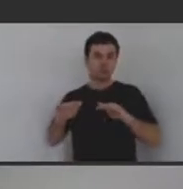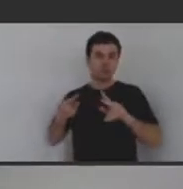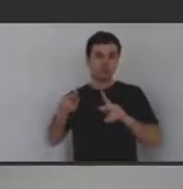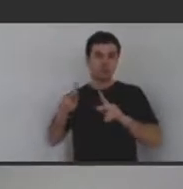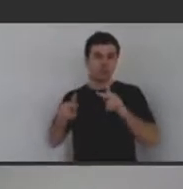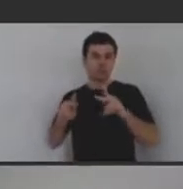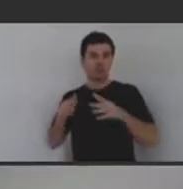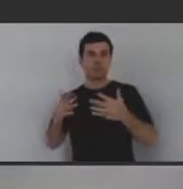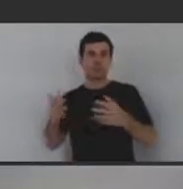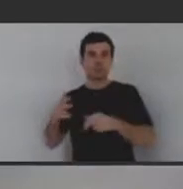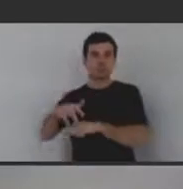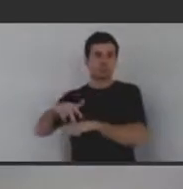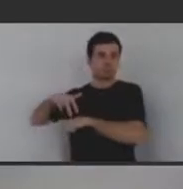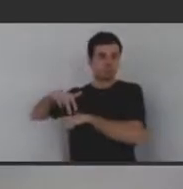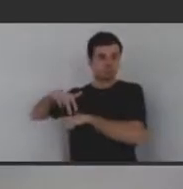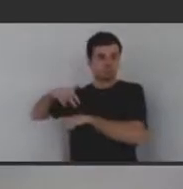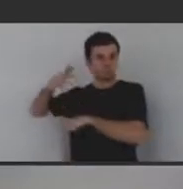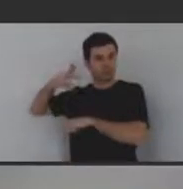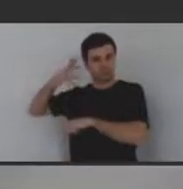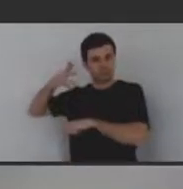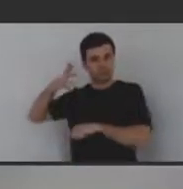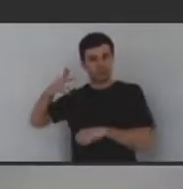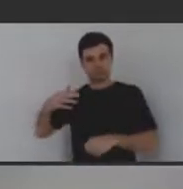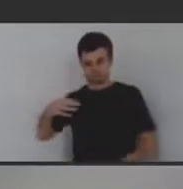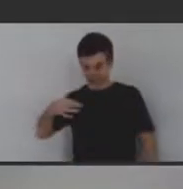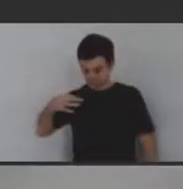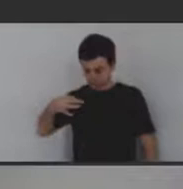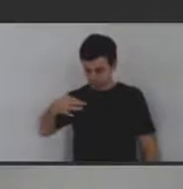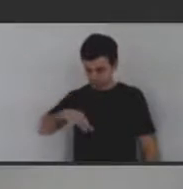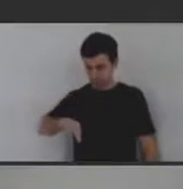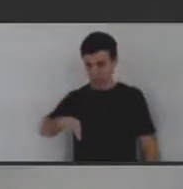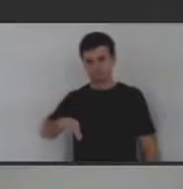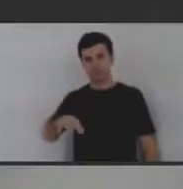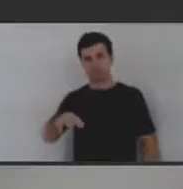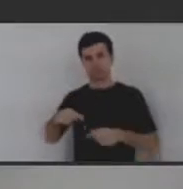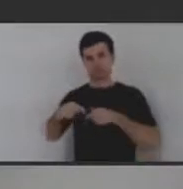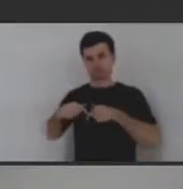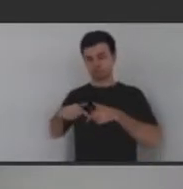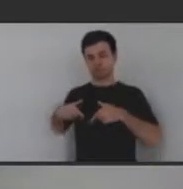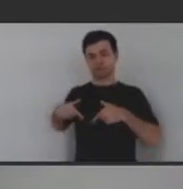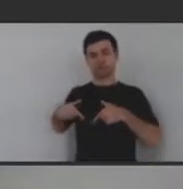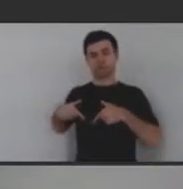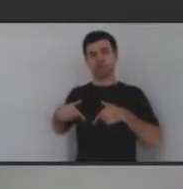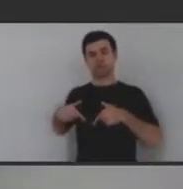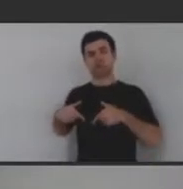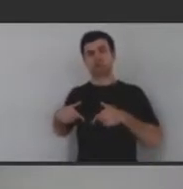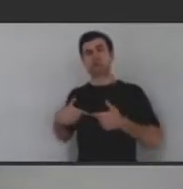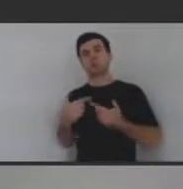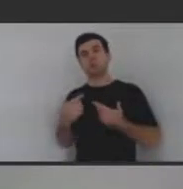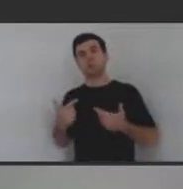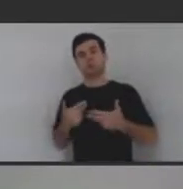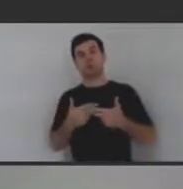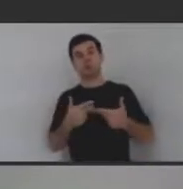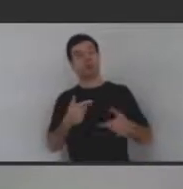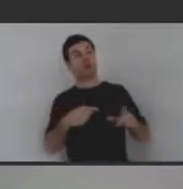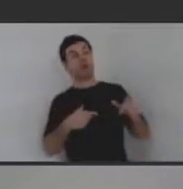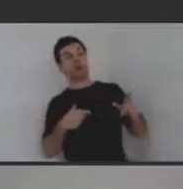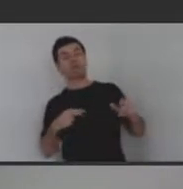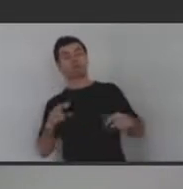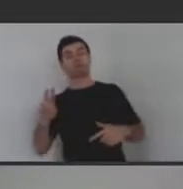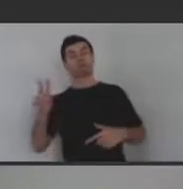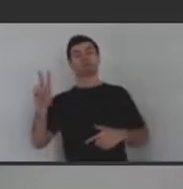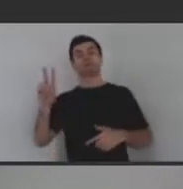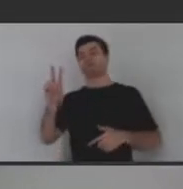de qualquer espécie, adesivos ou outra forma de identificação de qualquer candidatura